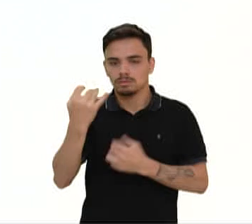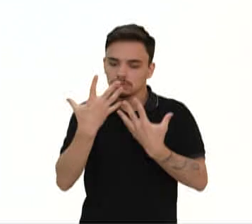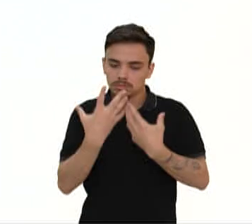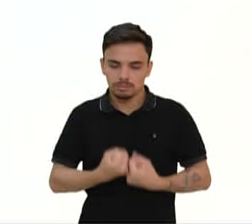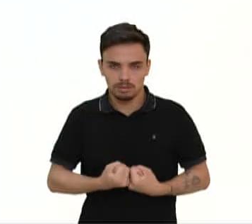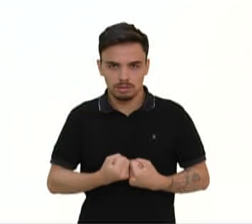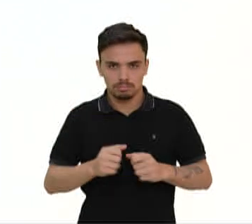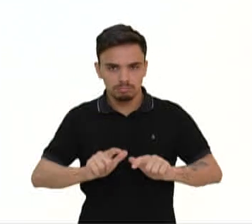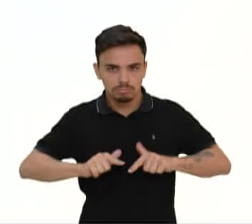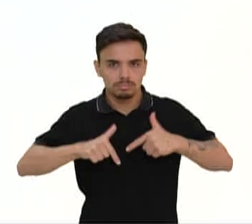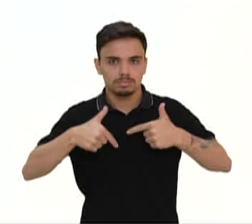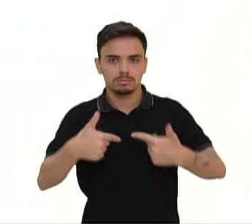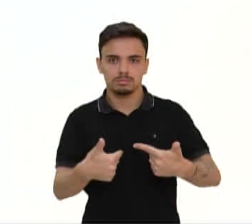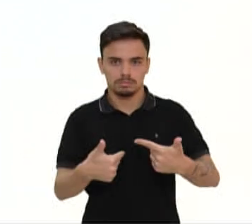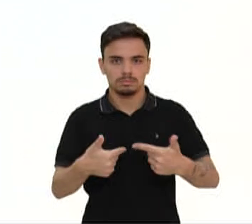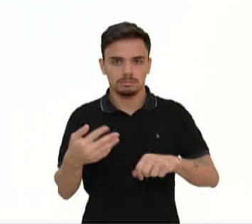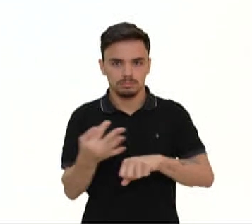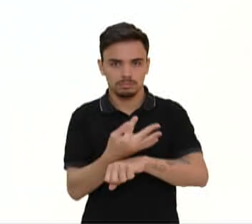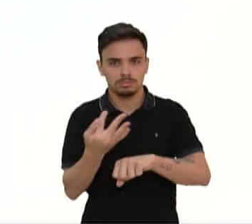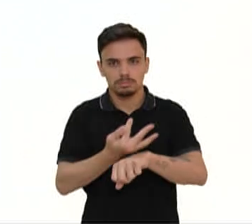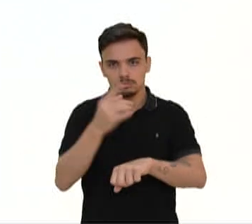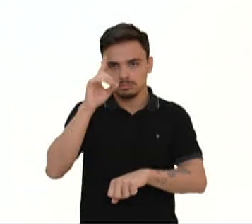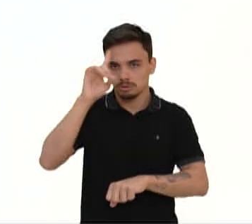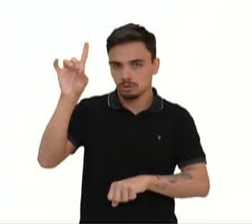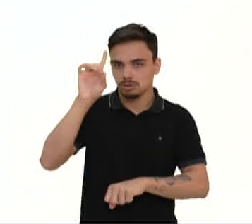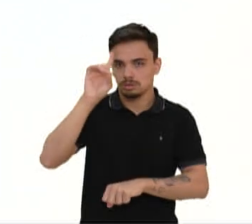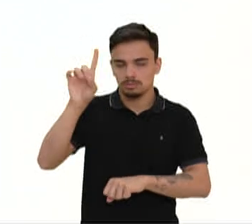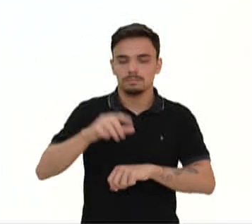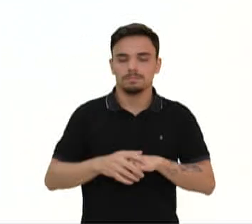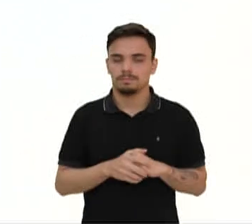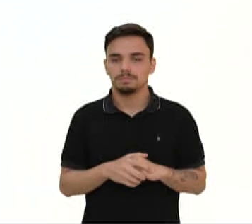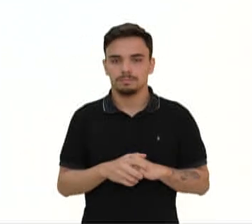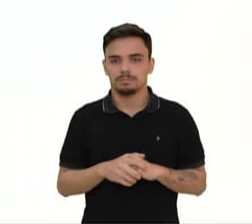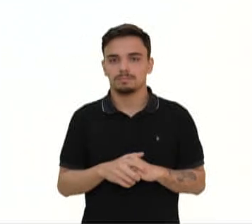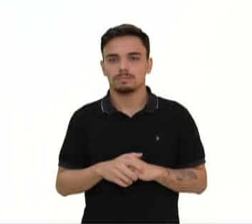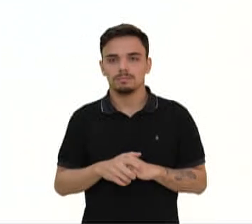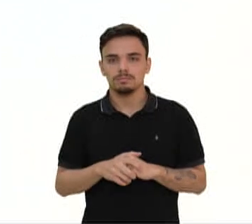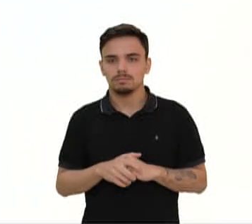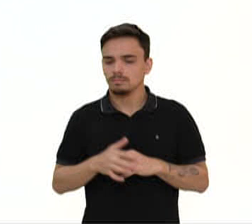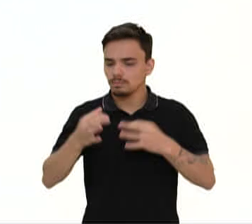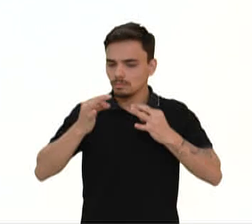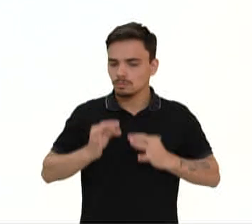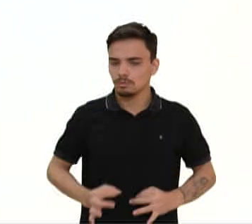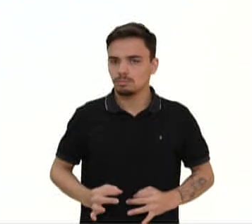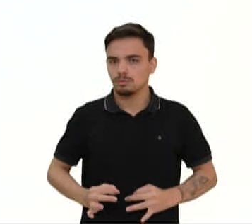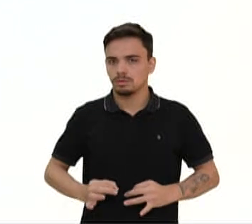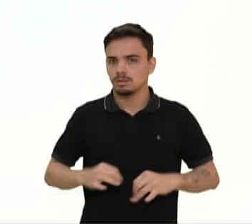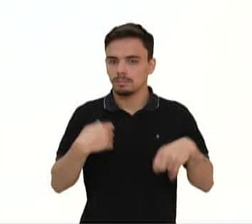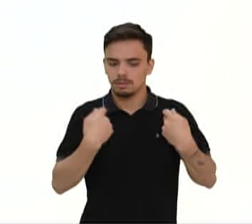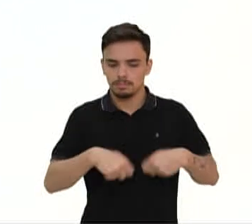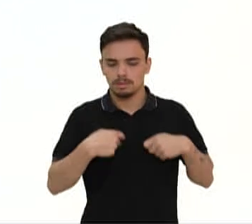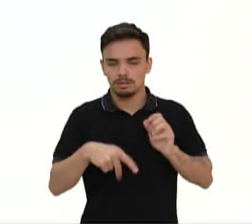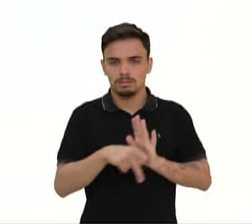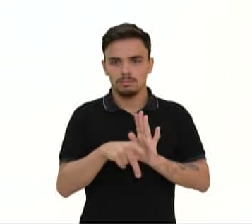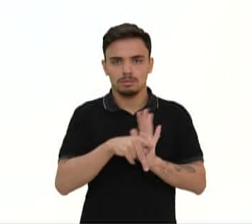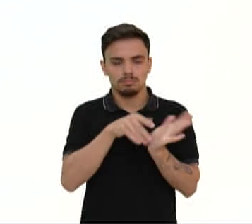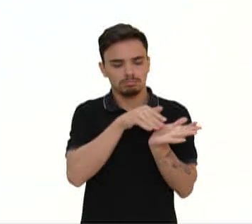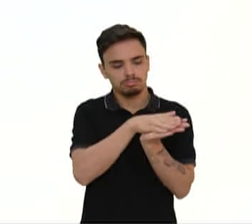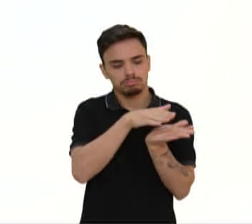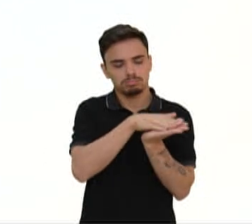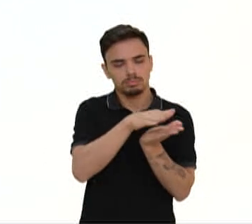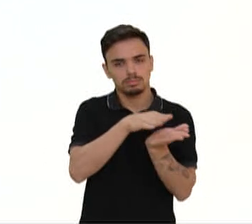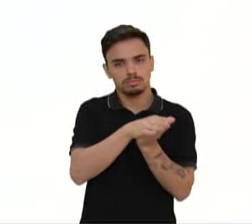atitudes sustentáveis no dia a dia. Comportamentos que vão desde a necessidade do consumo